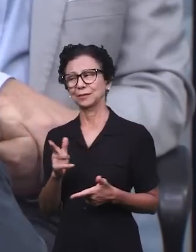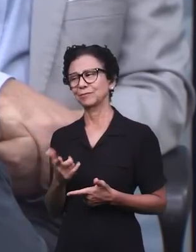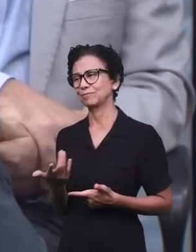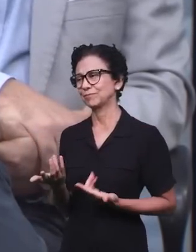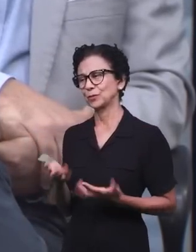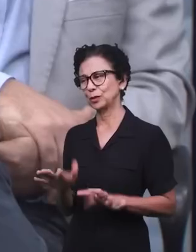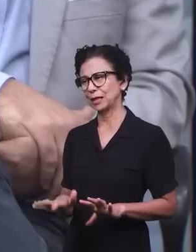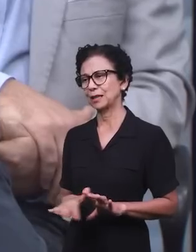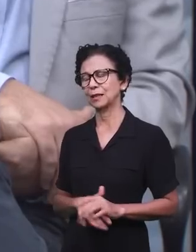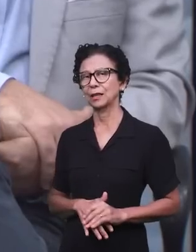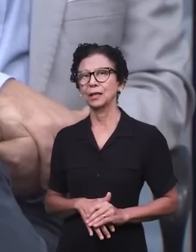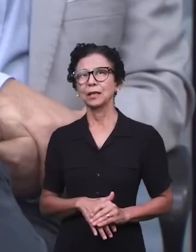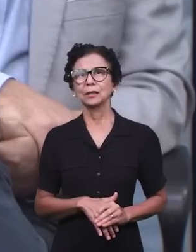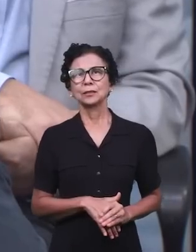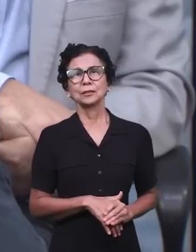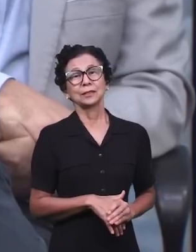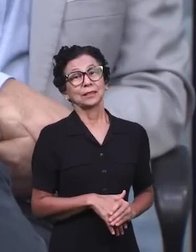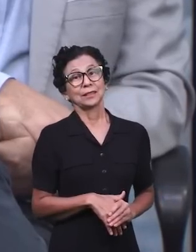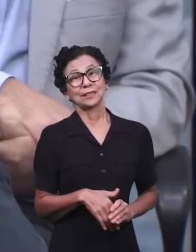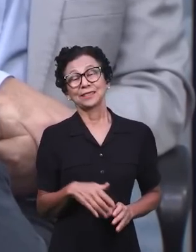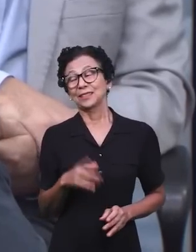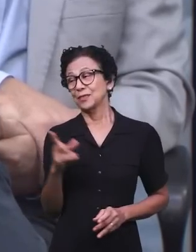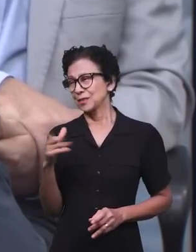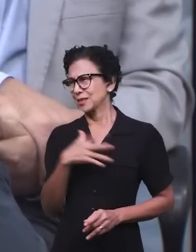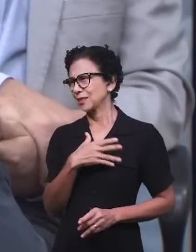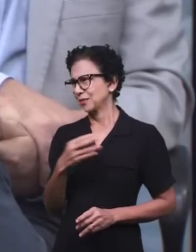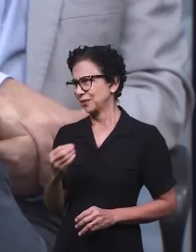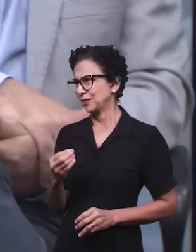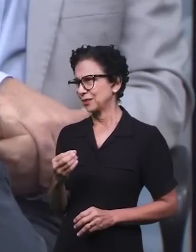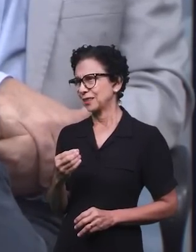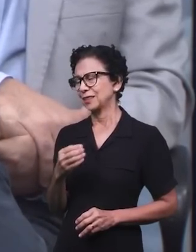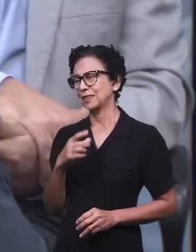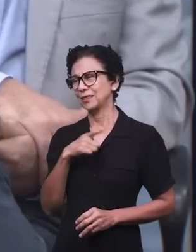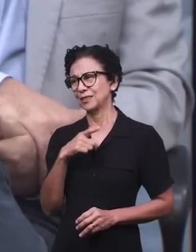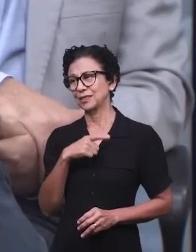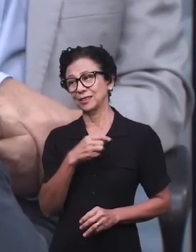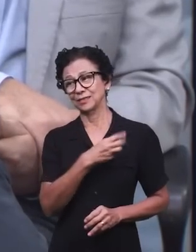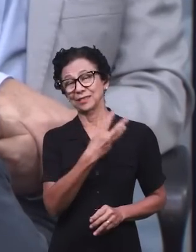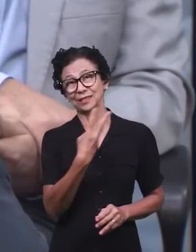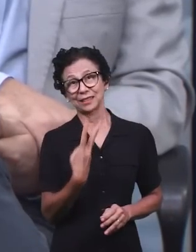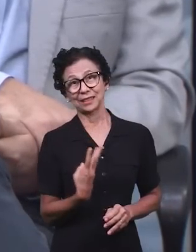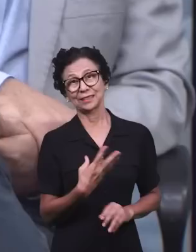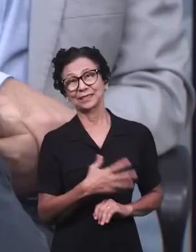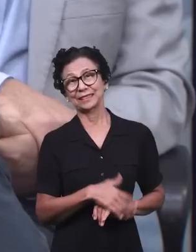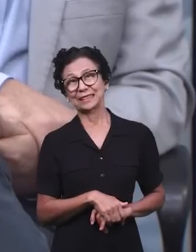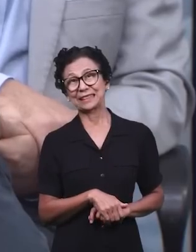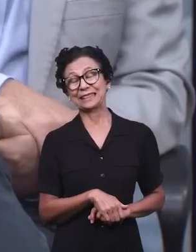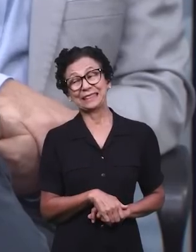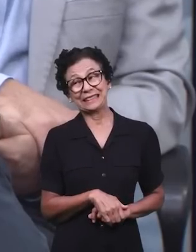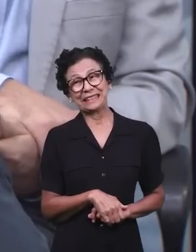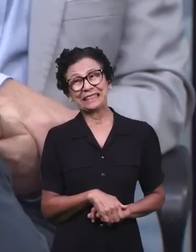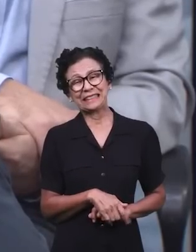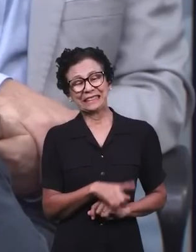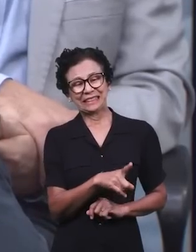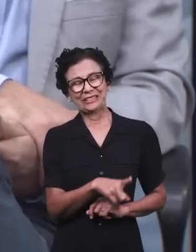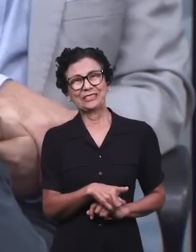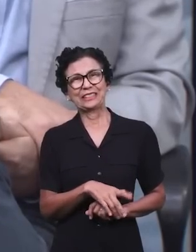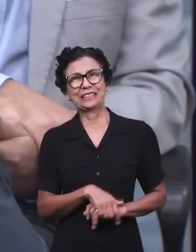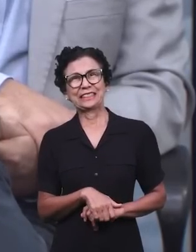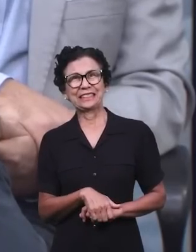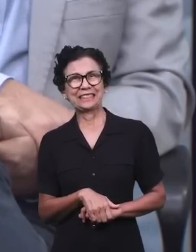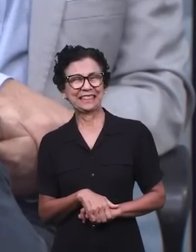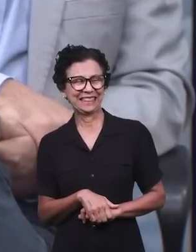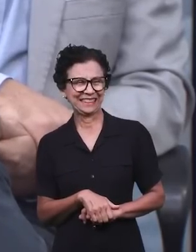3. A gente às vezes tinha que dar algumas correções aí, né? Imagina, não faz isso quando vê chorando. Que bom que eu